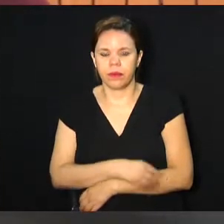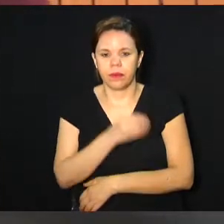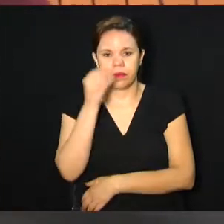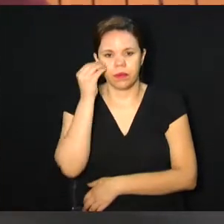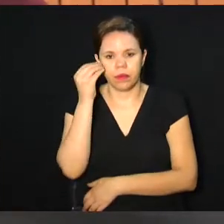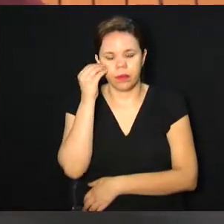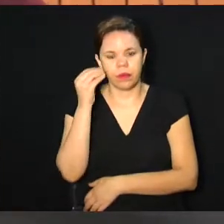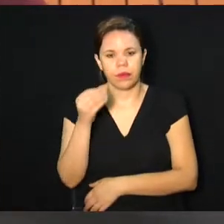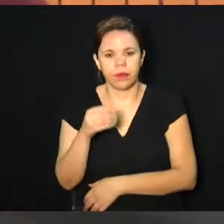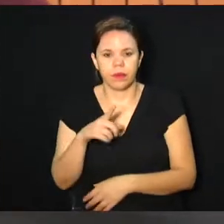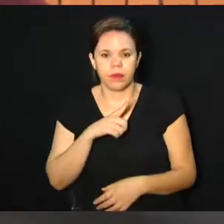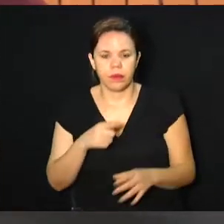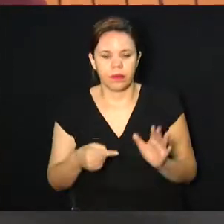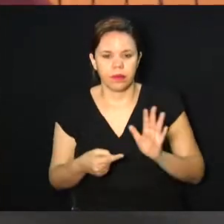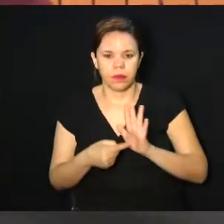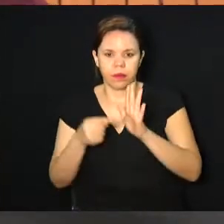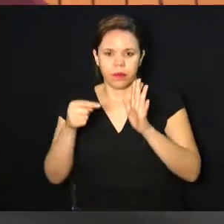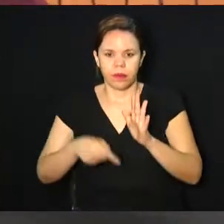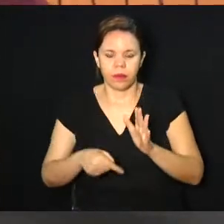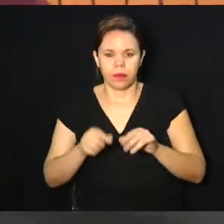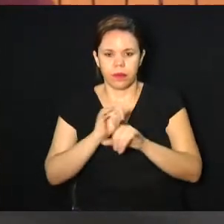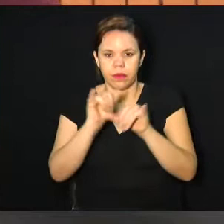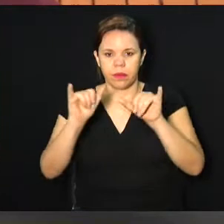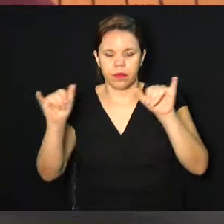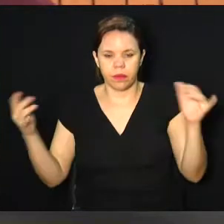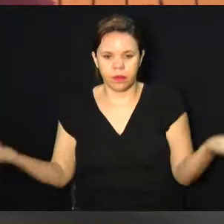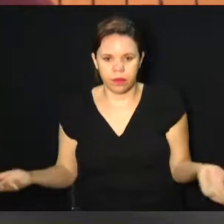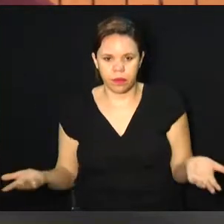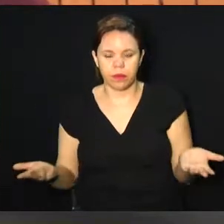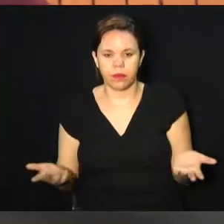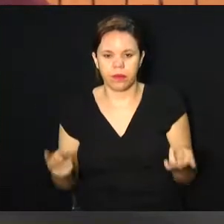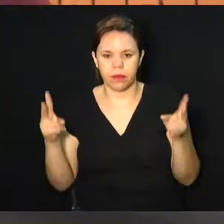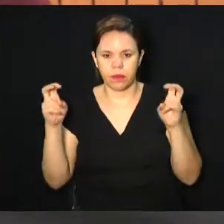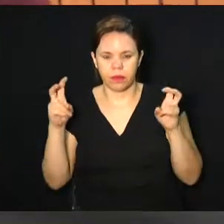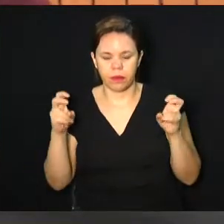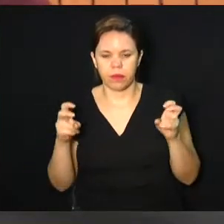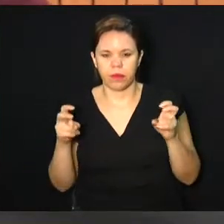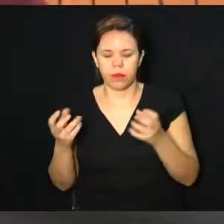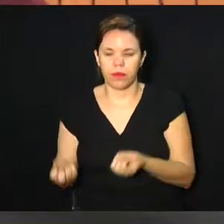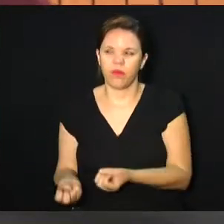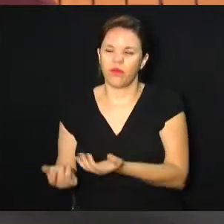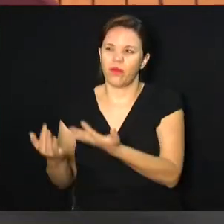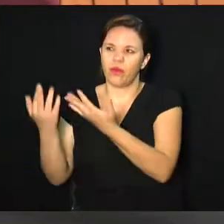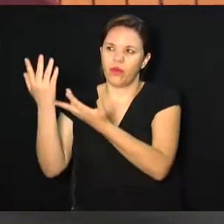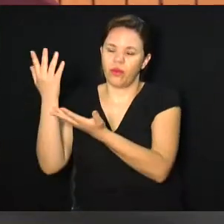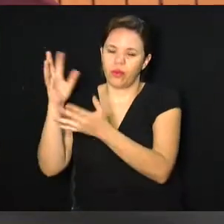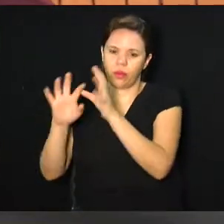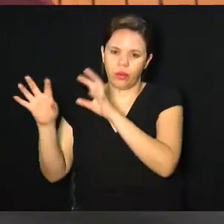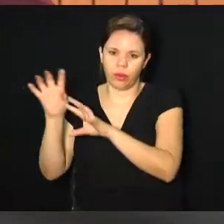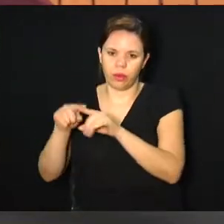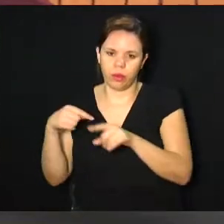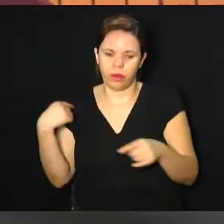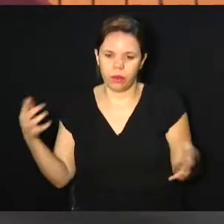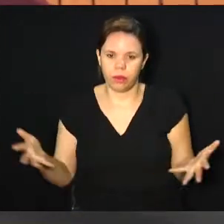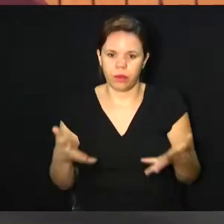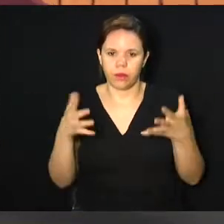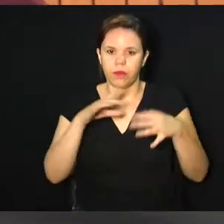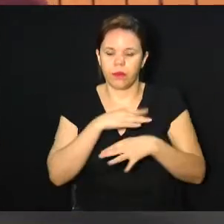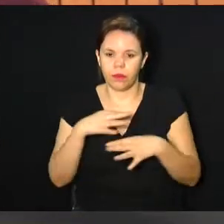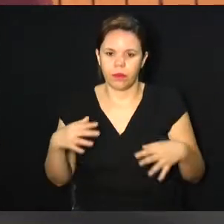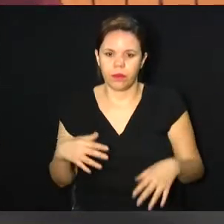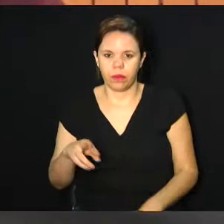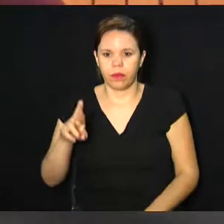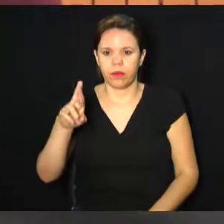pautar essa campanha, para pautar a importância desse tema, da poluição do ar, dos ônibus, a gente promoveu um evento na cidade, um